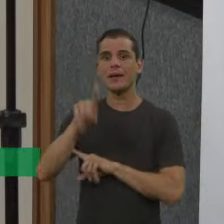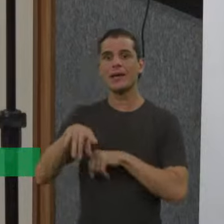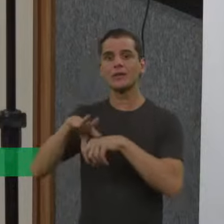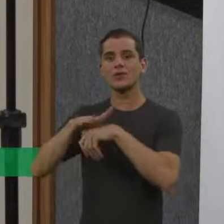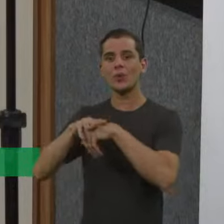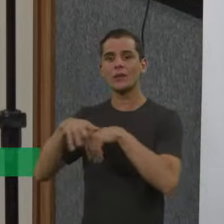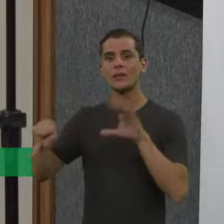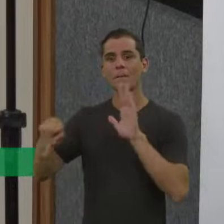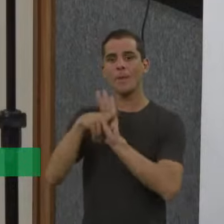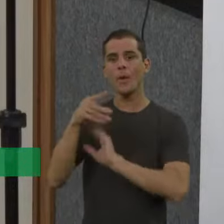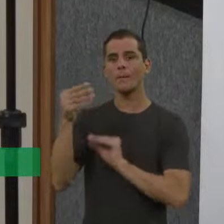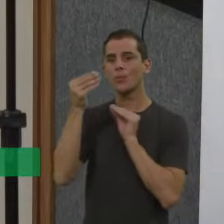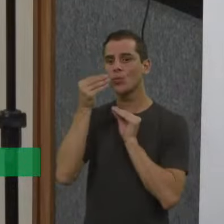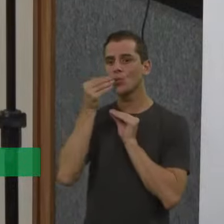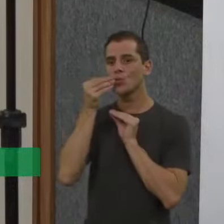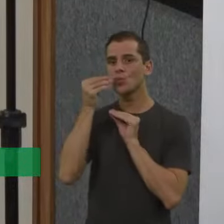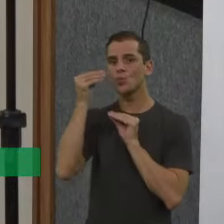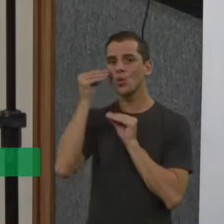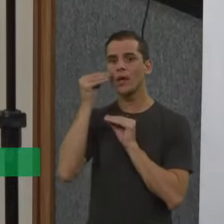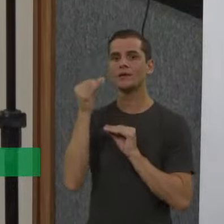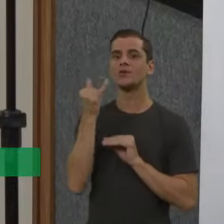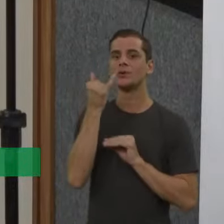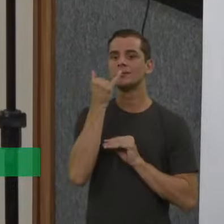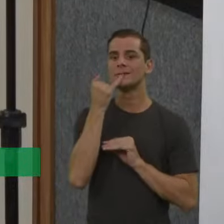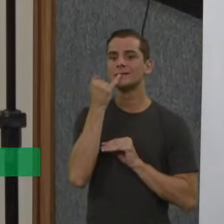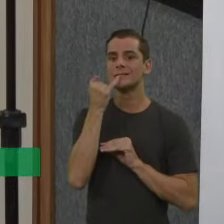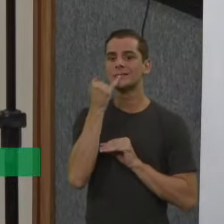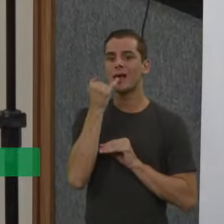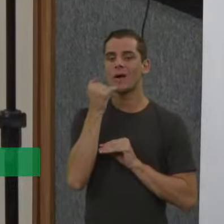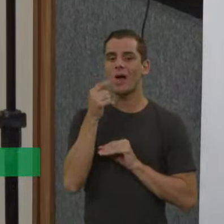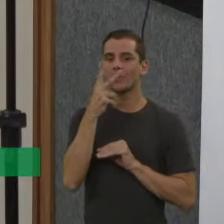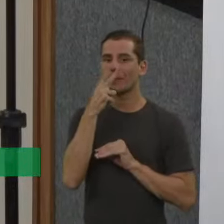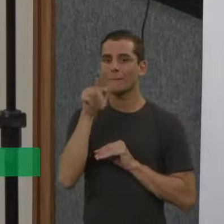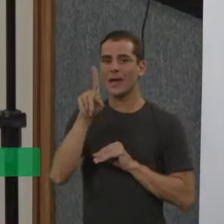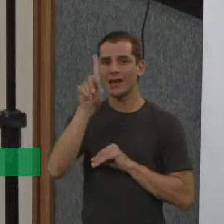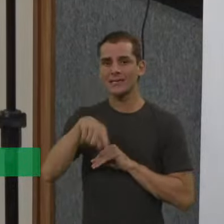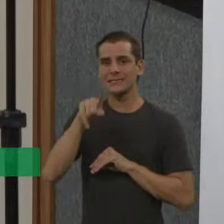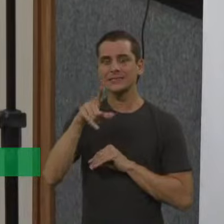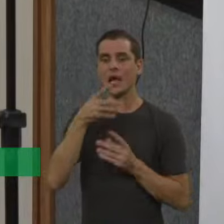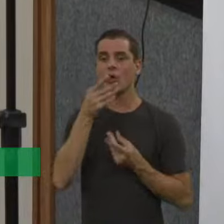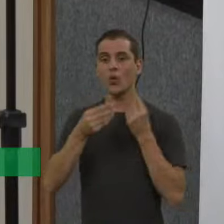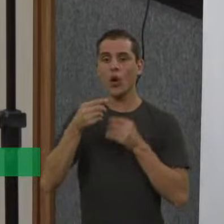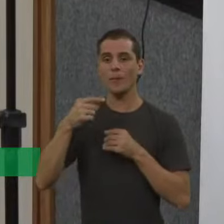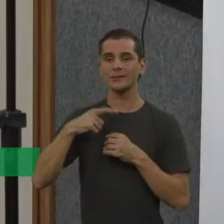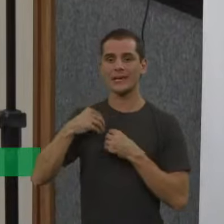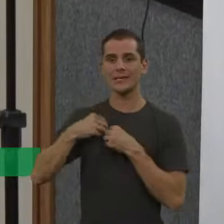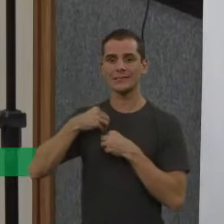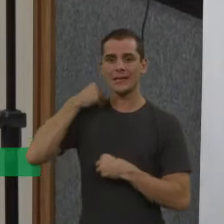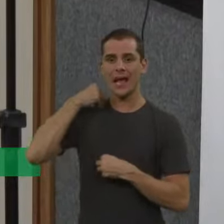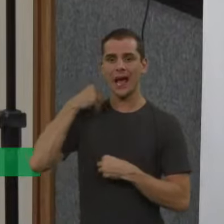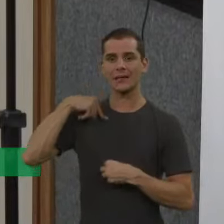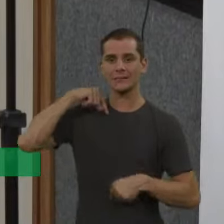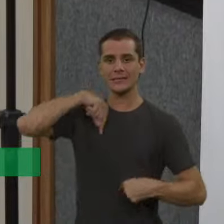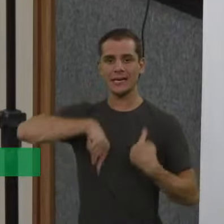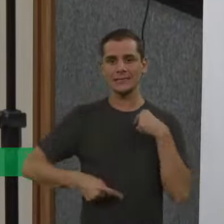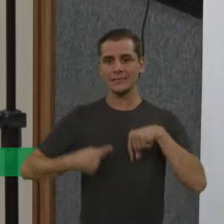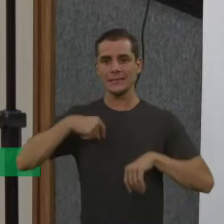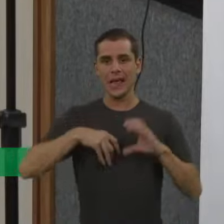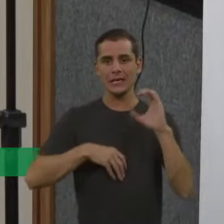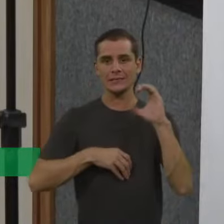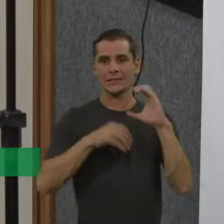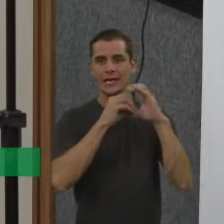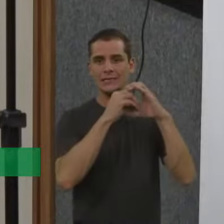pessoas, o problema da fibrose cística é uma falha no canal de condução do cloro, do sal, dentro das células. Então,